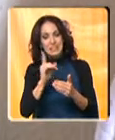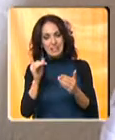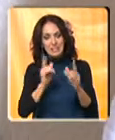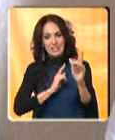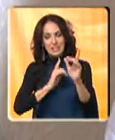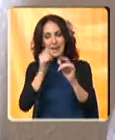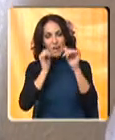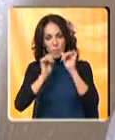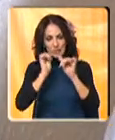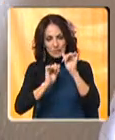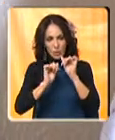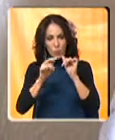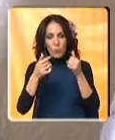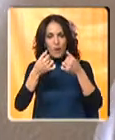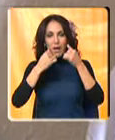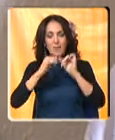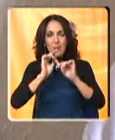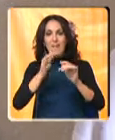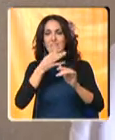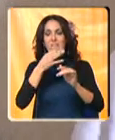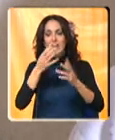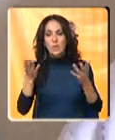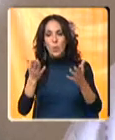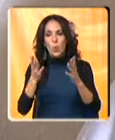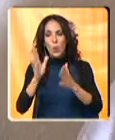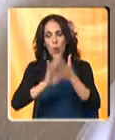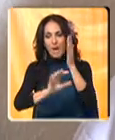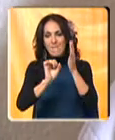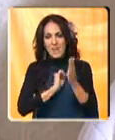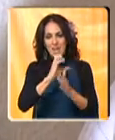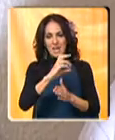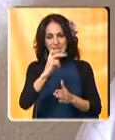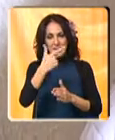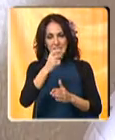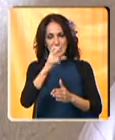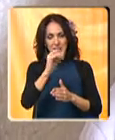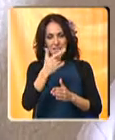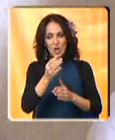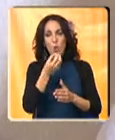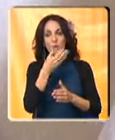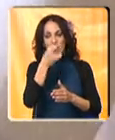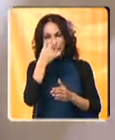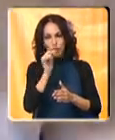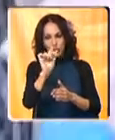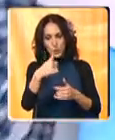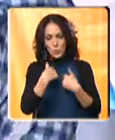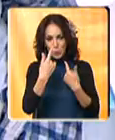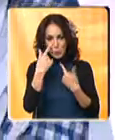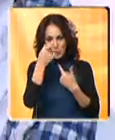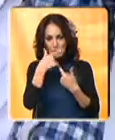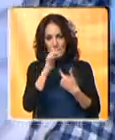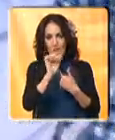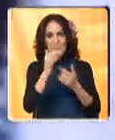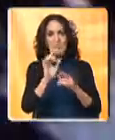da intervenção cirúrgica, vai conversar com a nossa repórter Catarina, vai contar um pouco da sua história. Eu conheço a sua